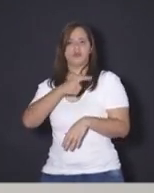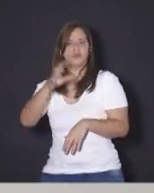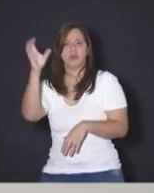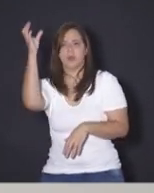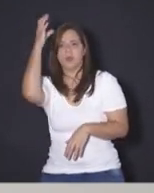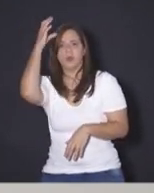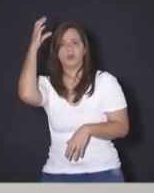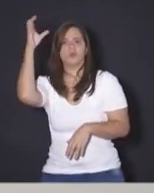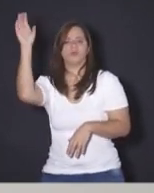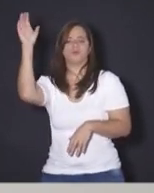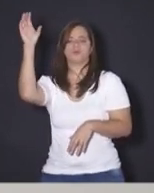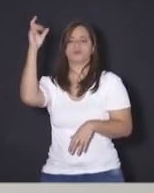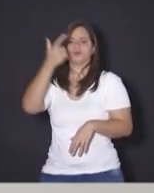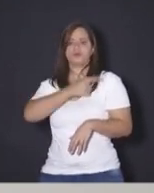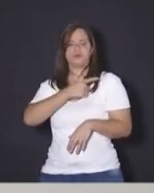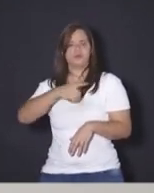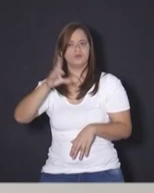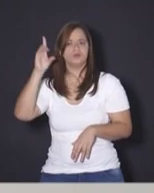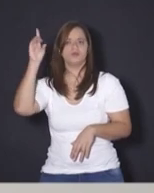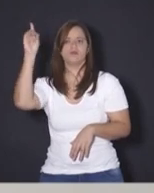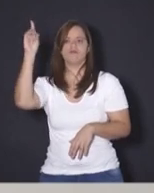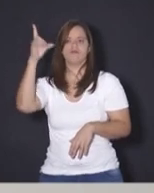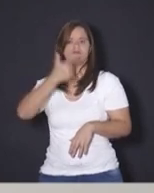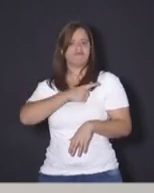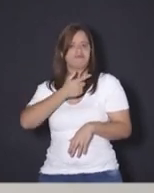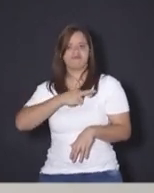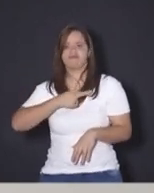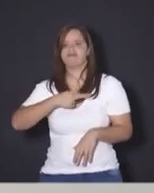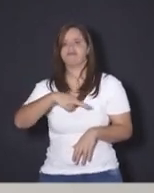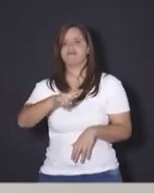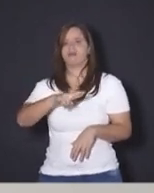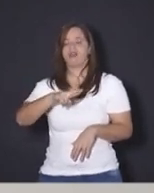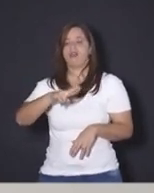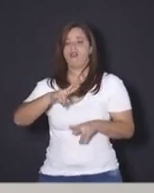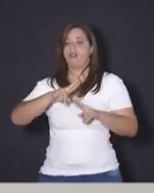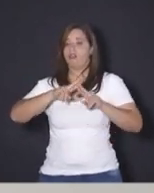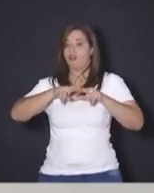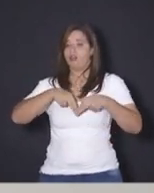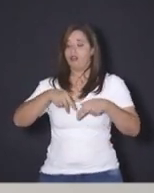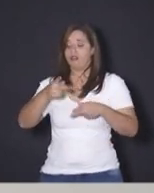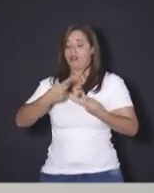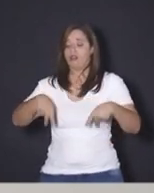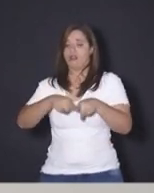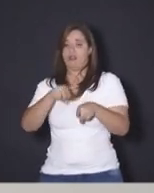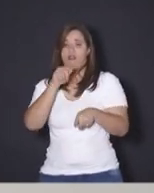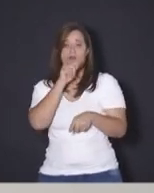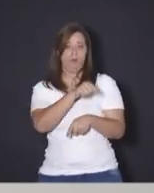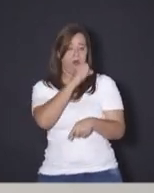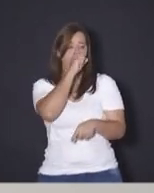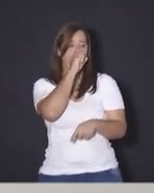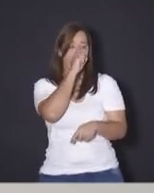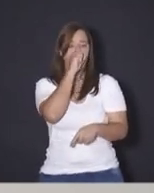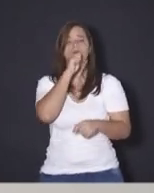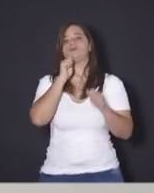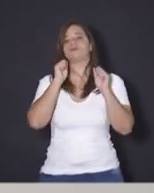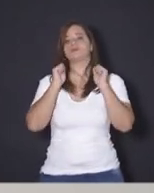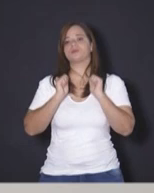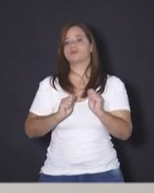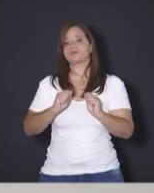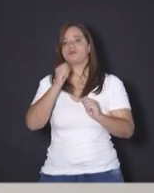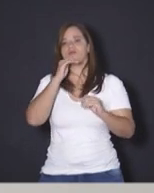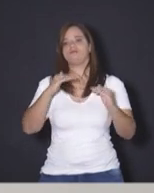não tem deus não tem religião portanto esses povos pode ser